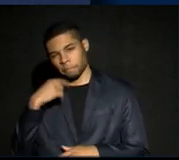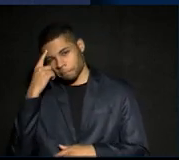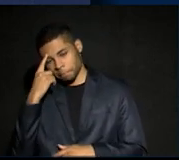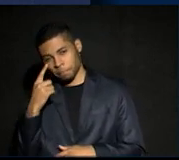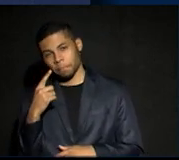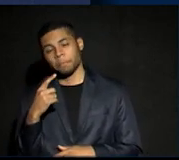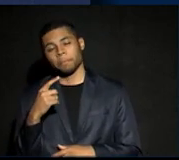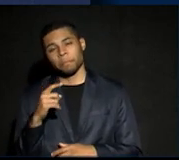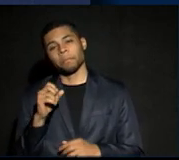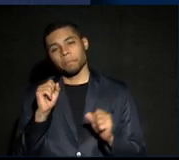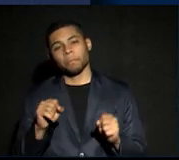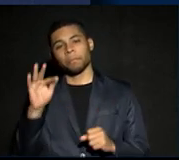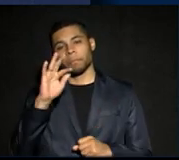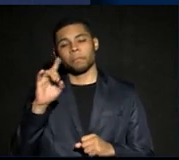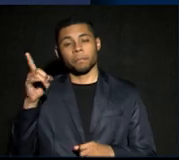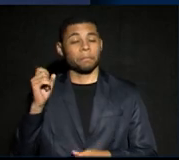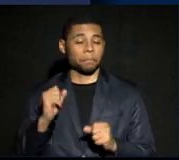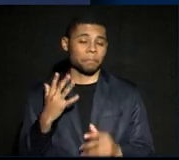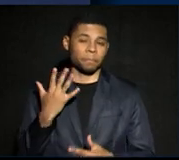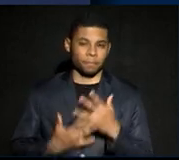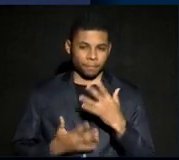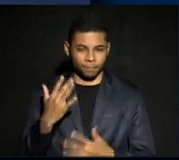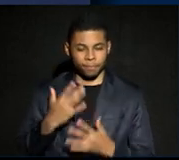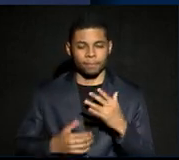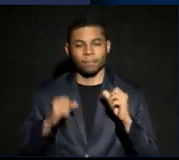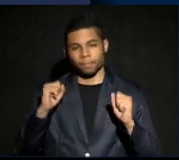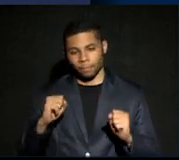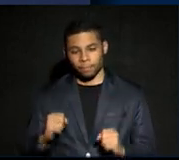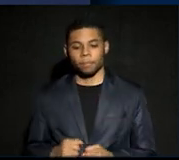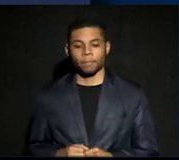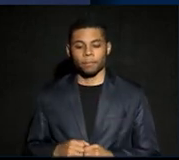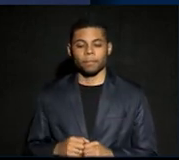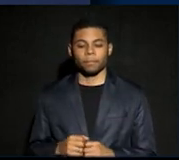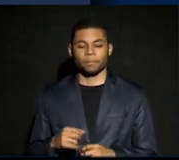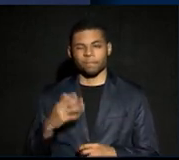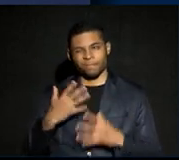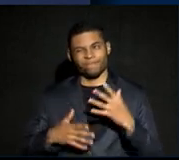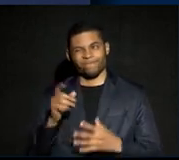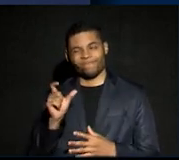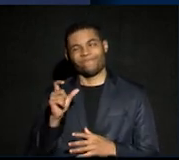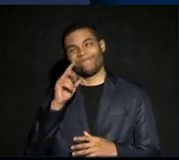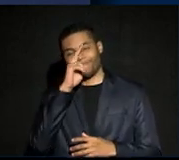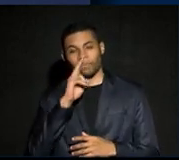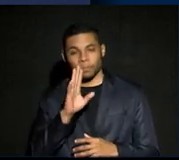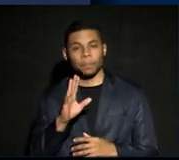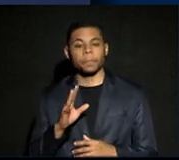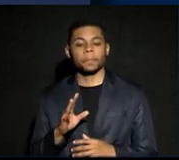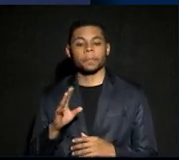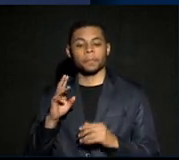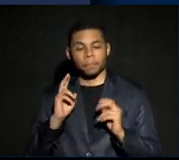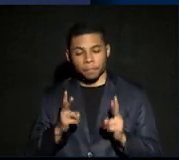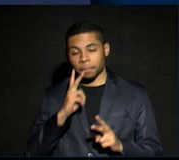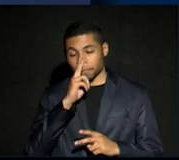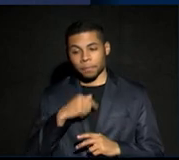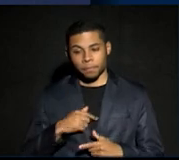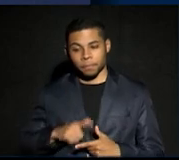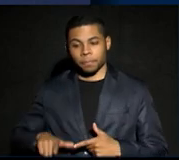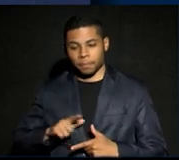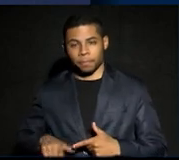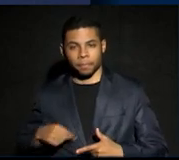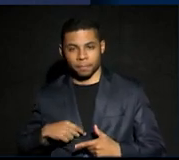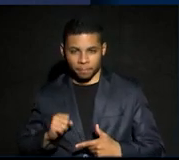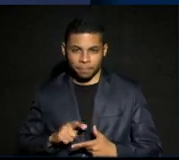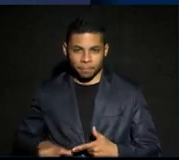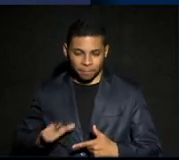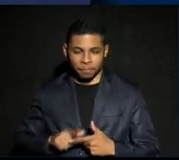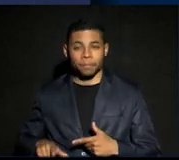que o Fed pode se atrapalhar, se atrapalhar, acho que é um pouquinho mais forte, mas pode se colocar numa situação que ele não quer estar,